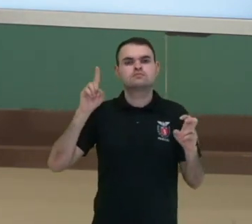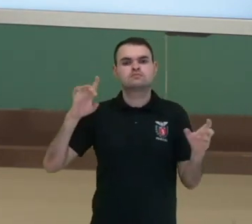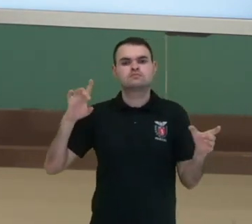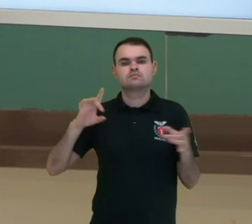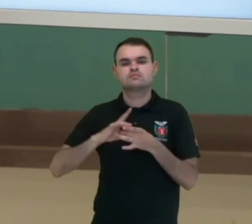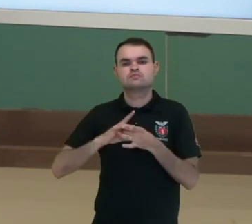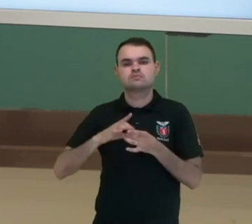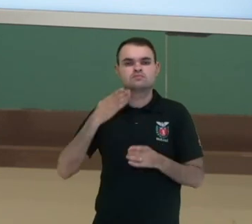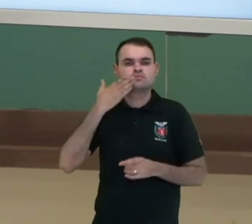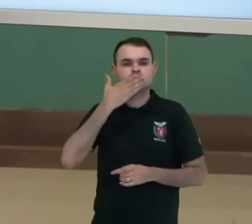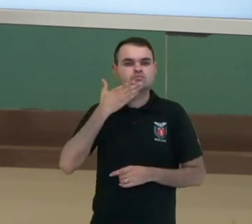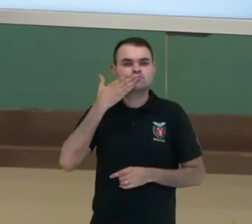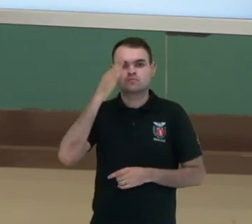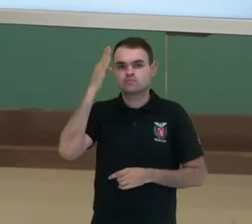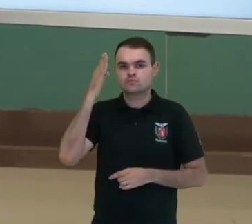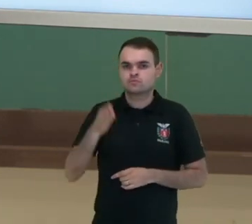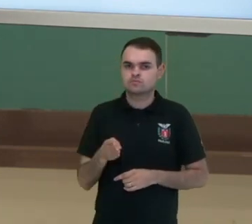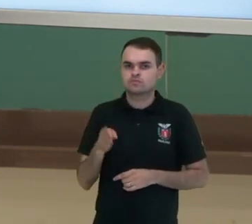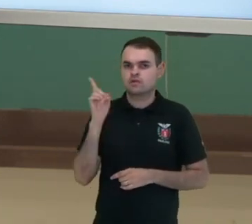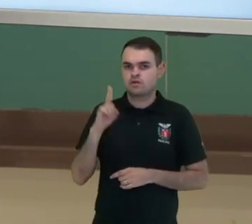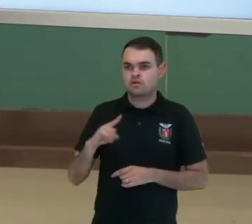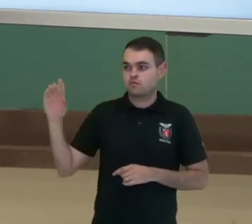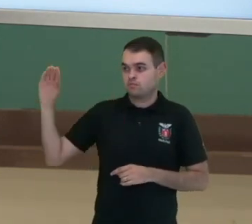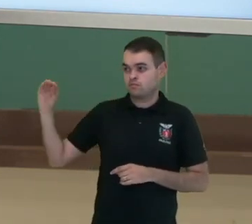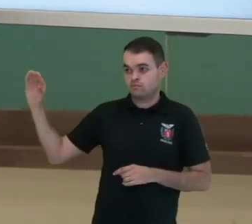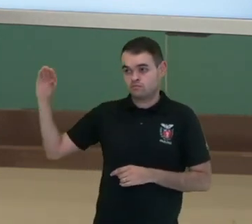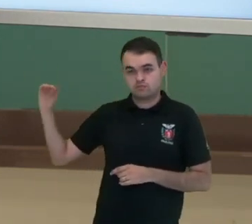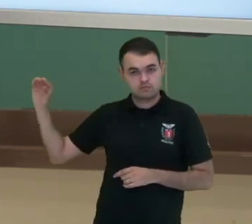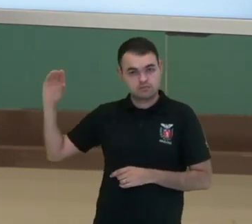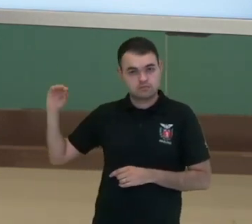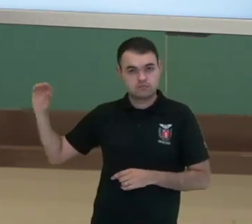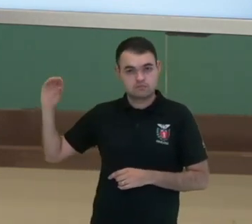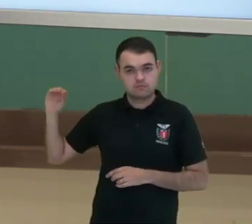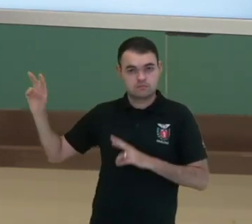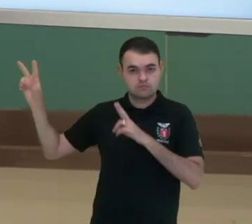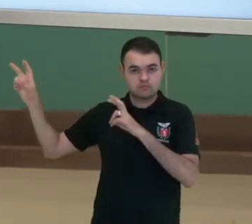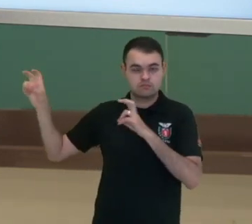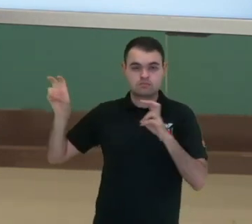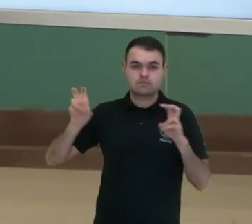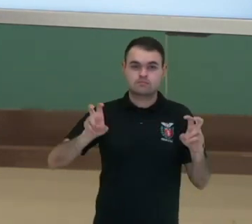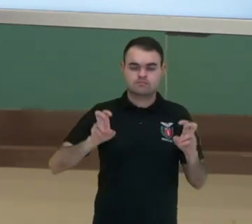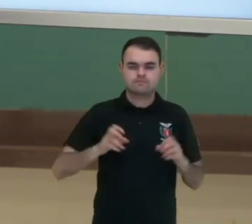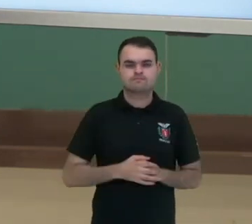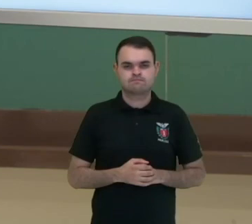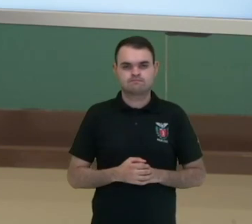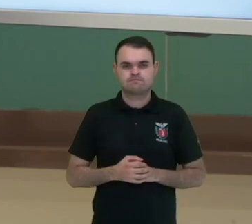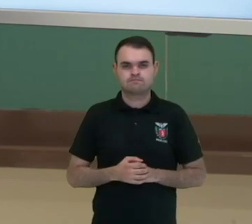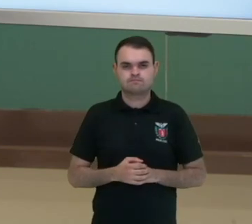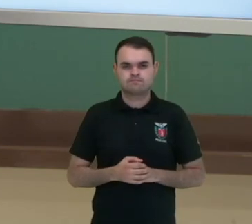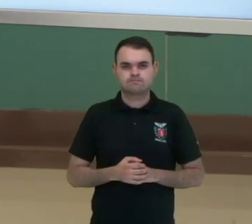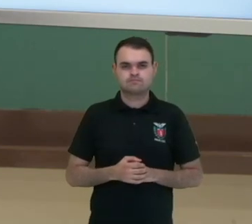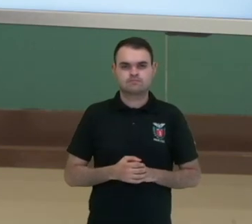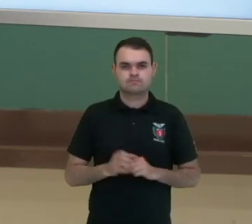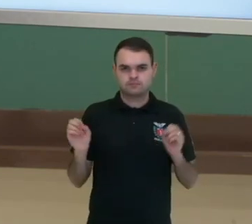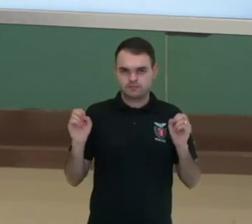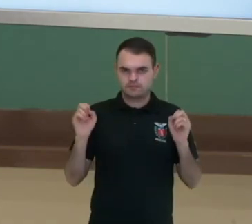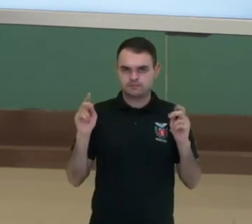discurso direto, ou seja, uma fala que foi produzida, nesse caso, por um setor, né, que é a Acnur,